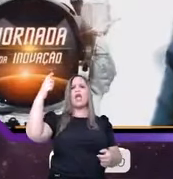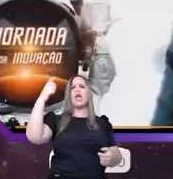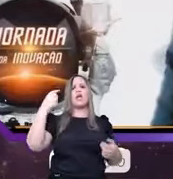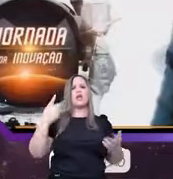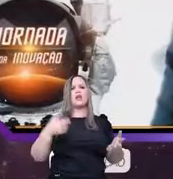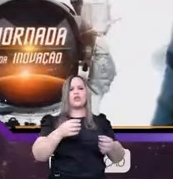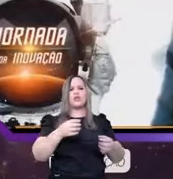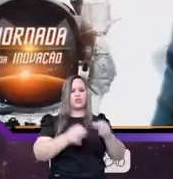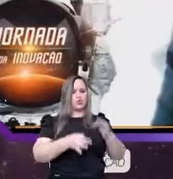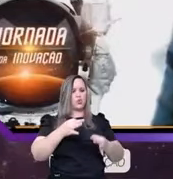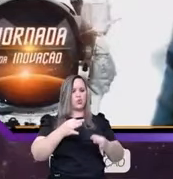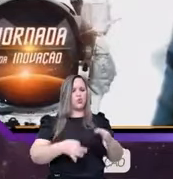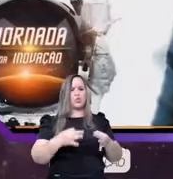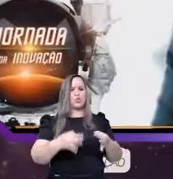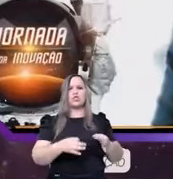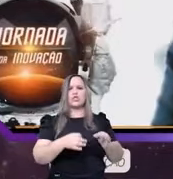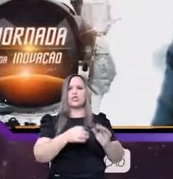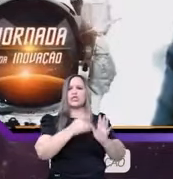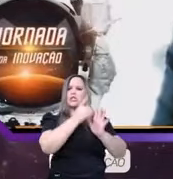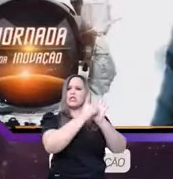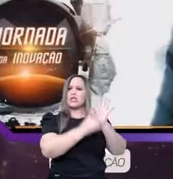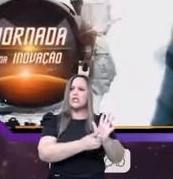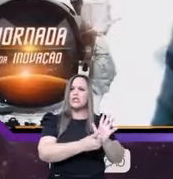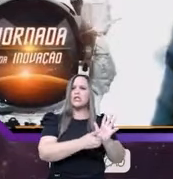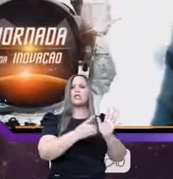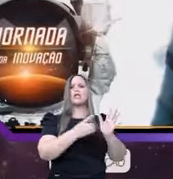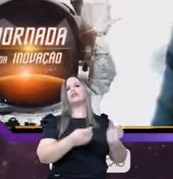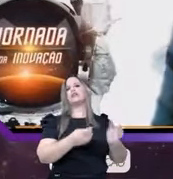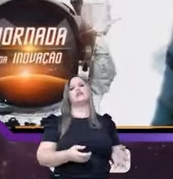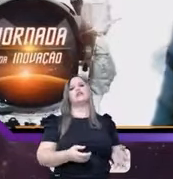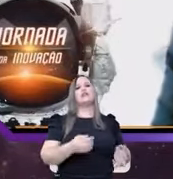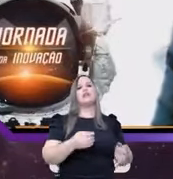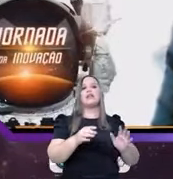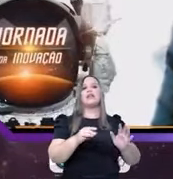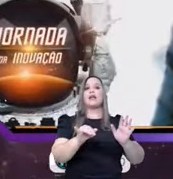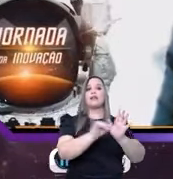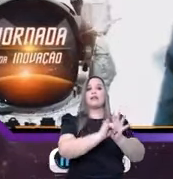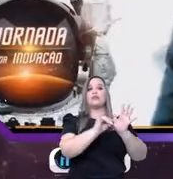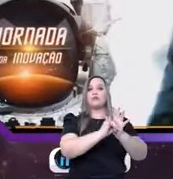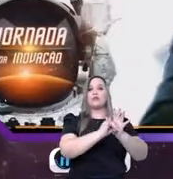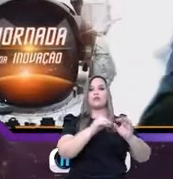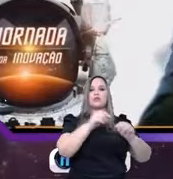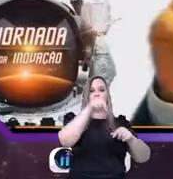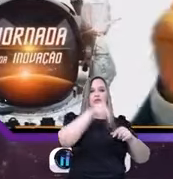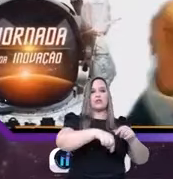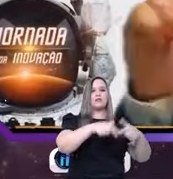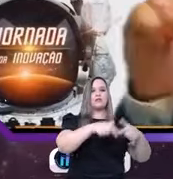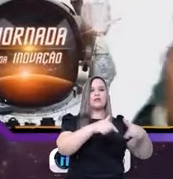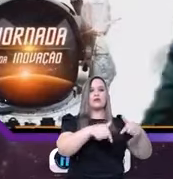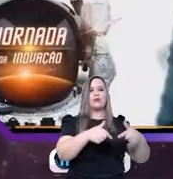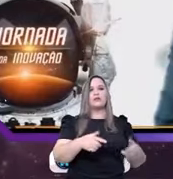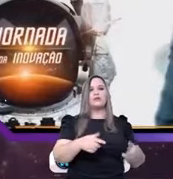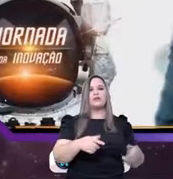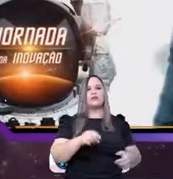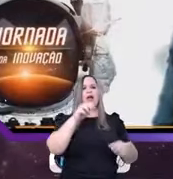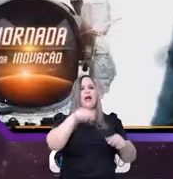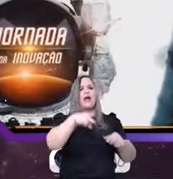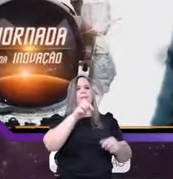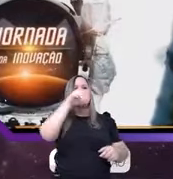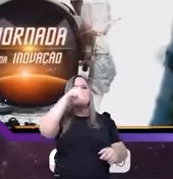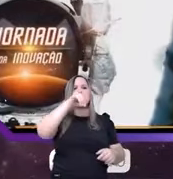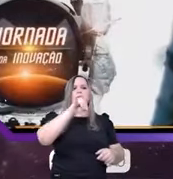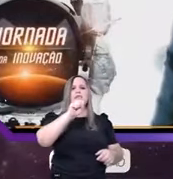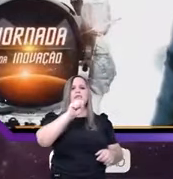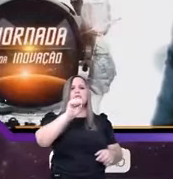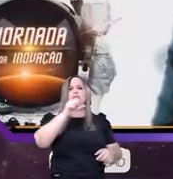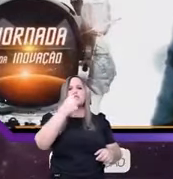na sua declaração de... na sua identidade institucional. É, como você vai ver lá, a missão não tem mais